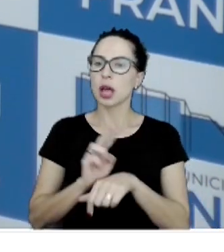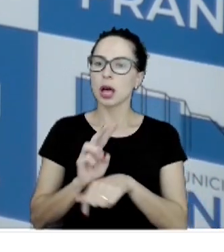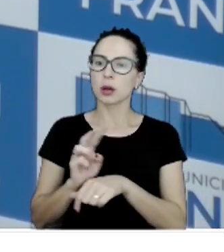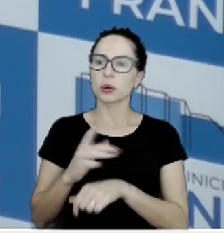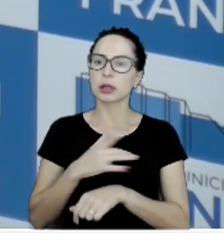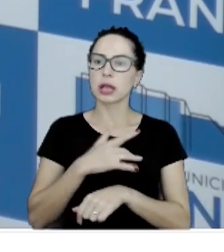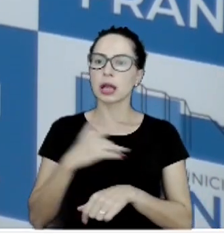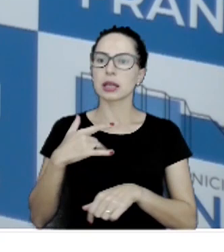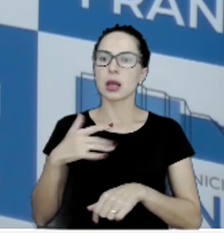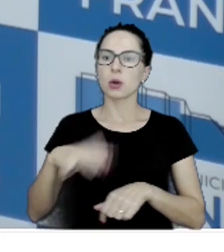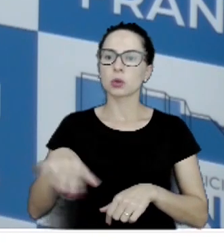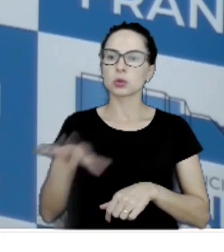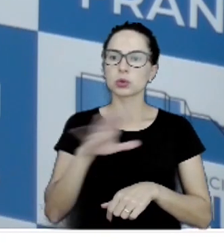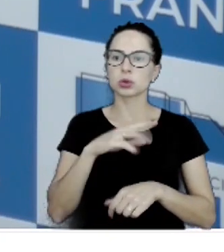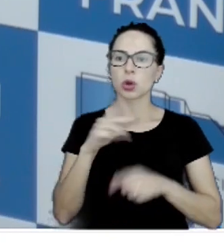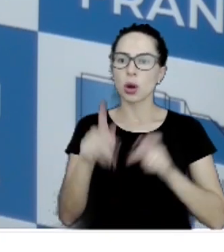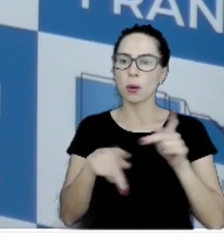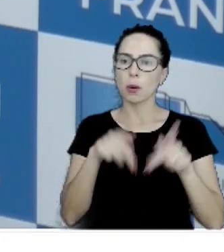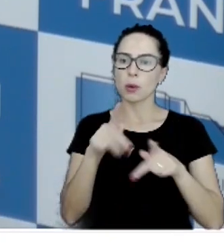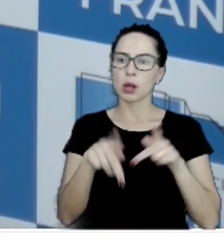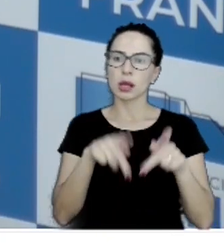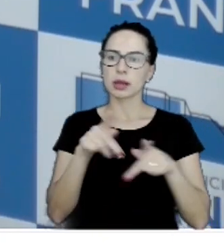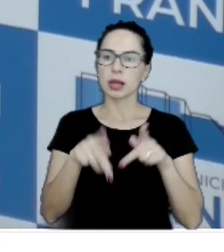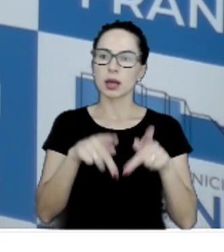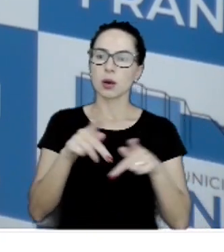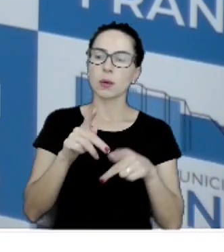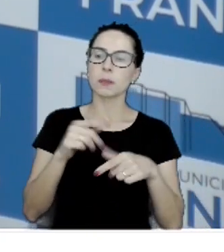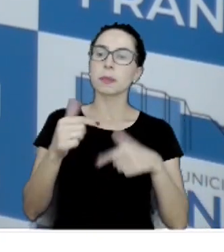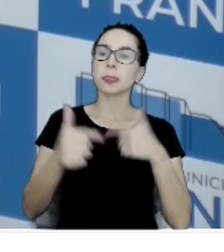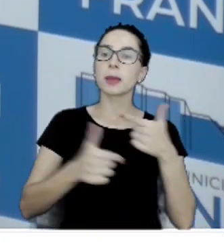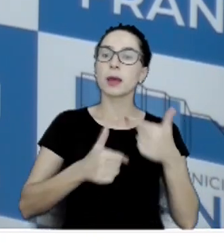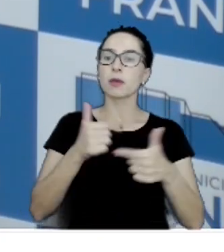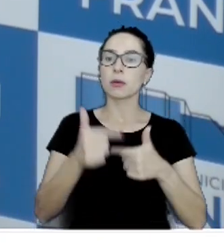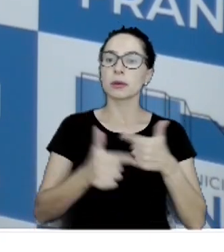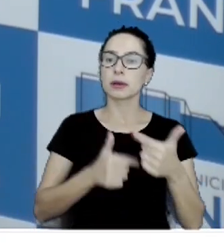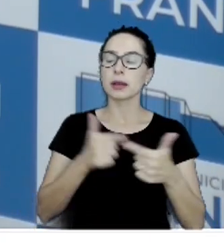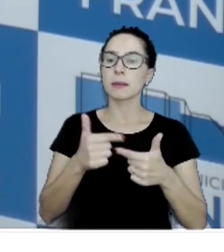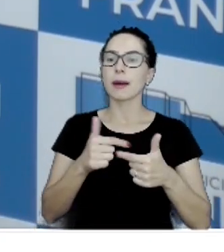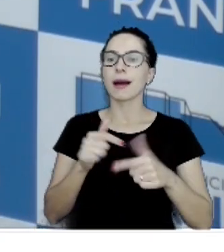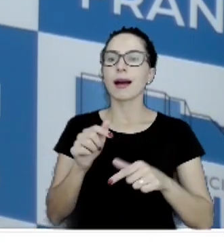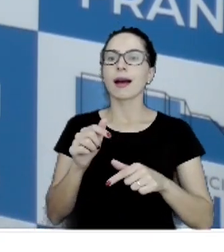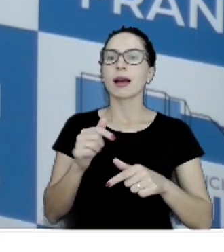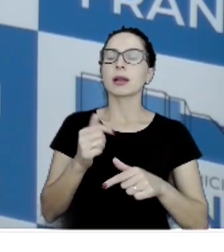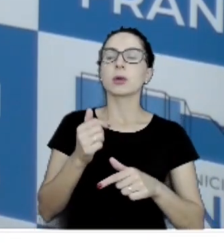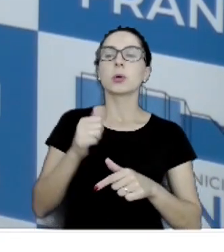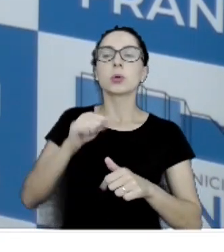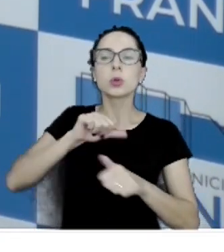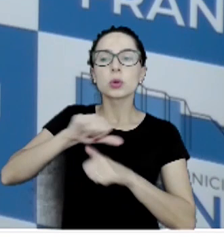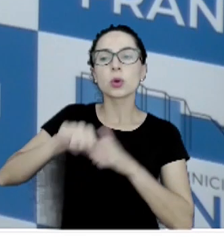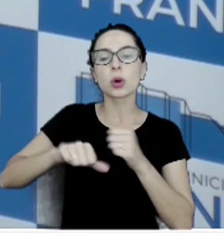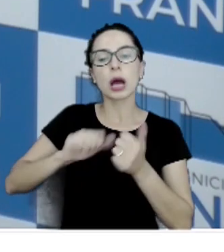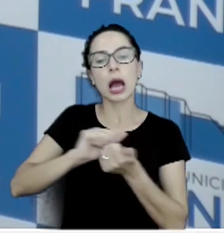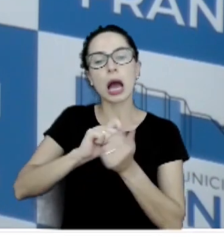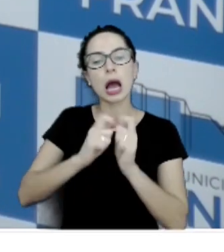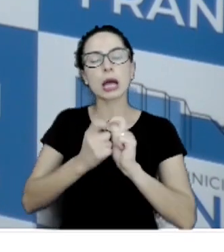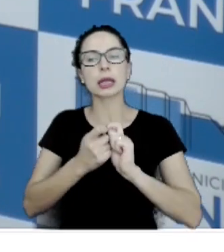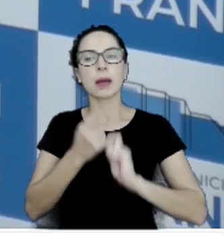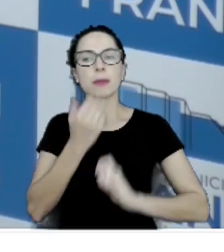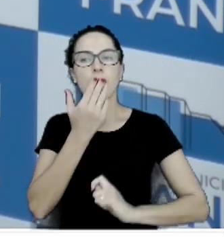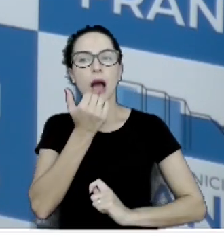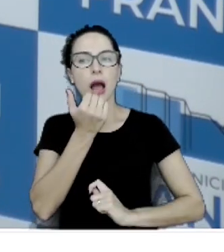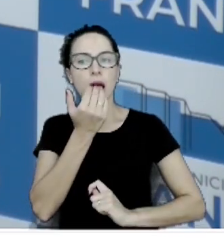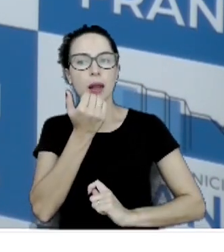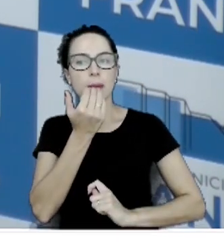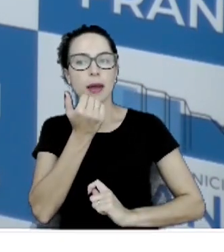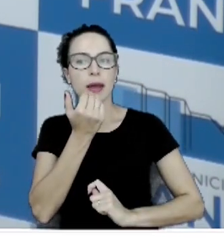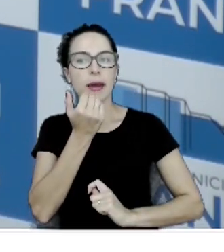pessoas, fazer um trabalho de reeducação alimentar com as crianças, com os jovens, cuidar da